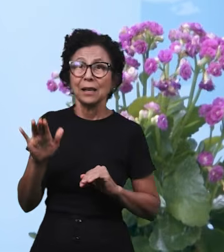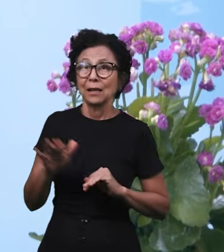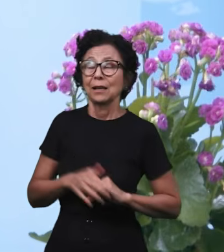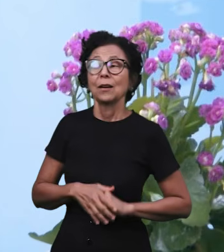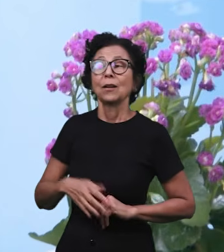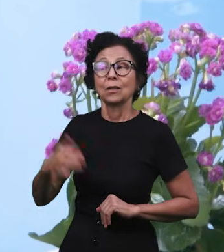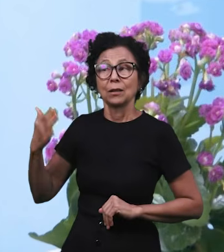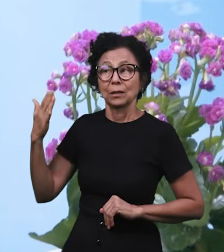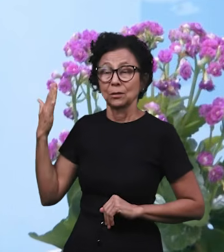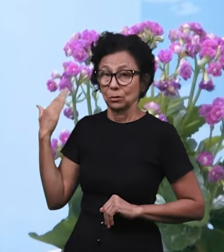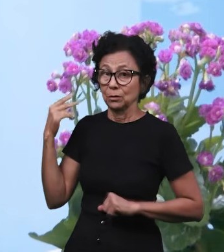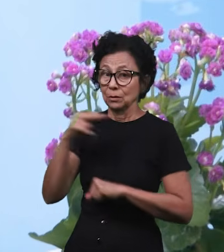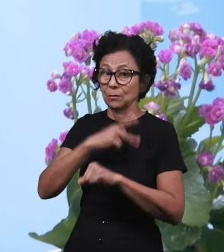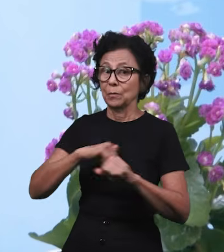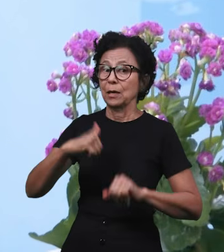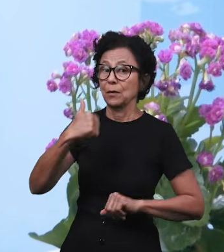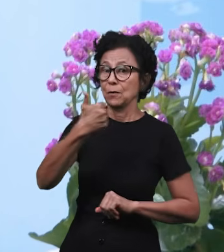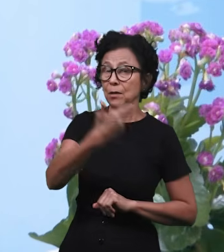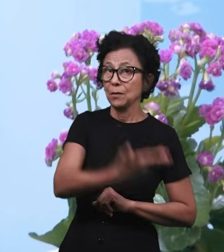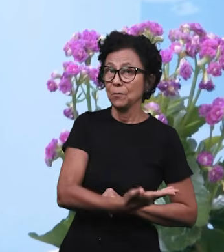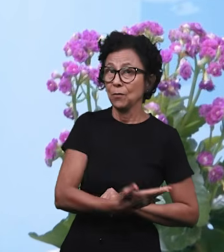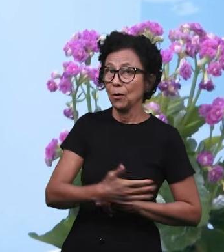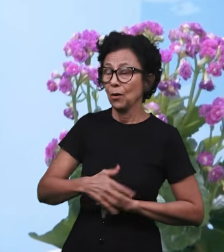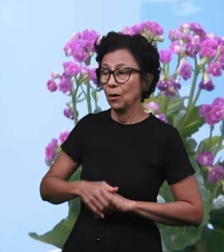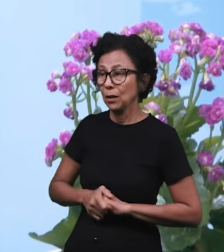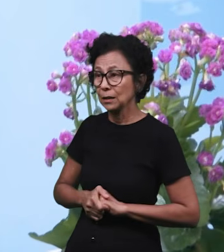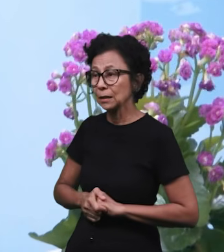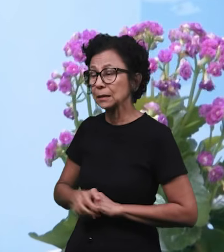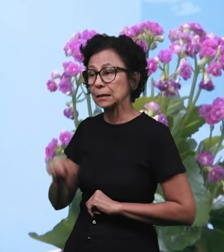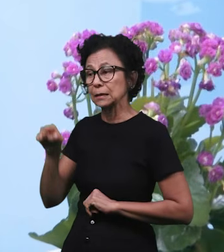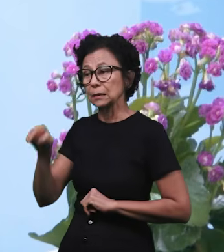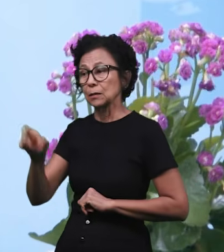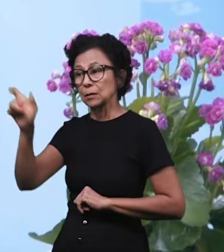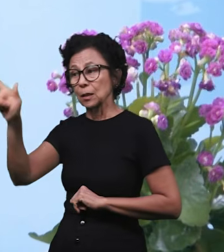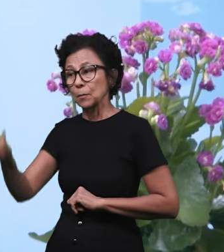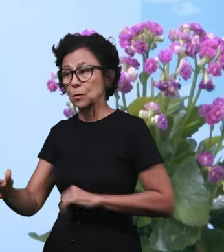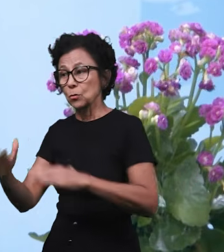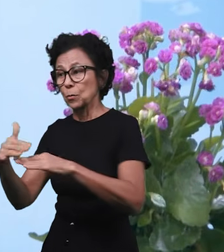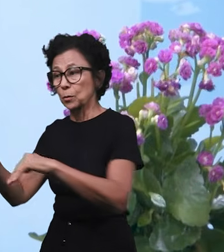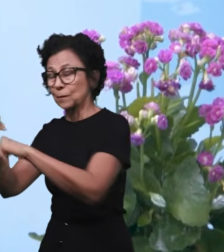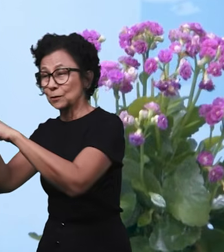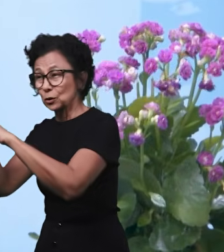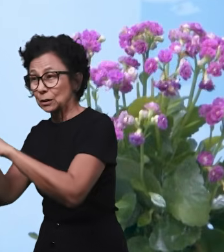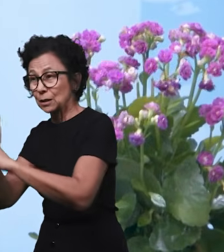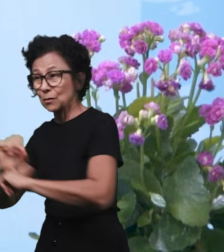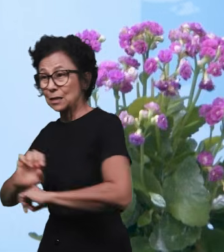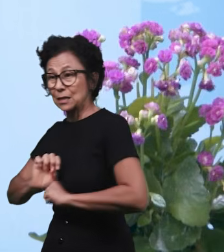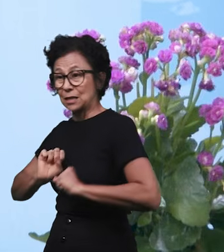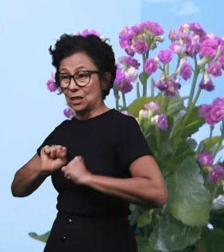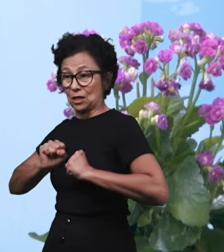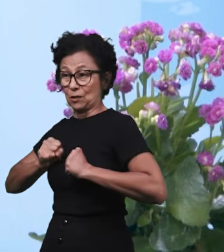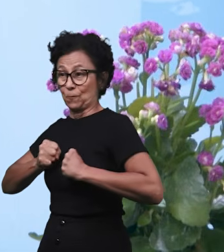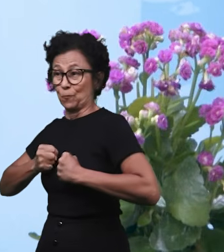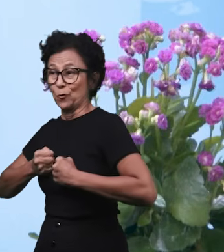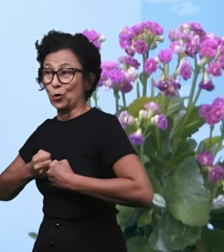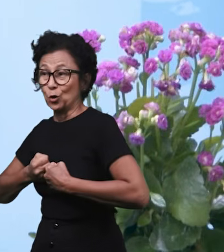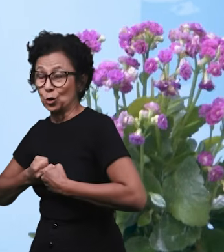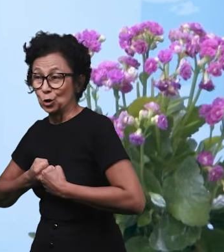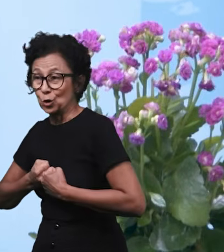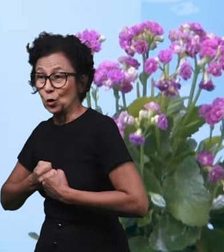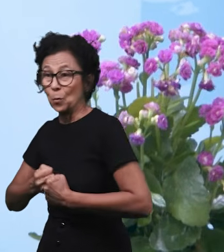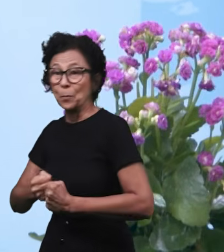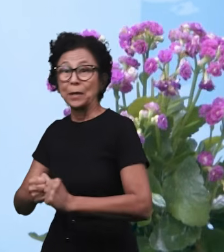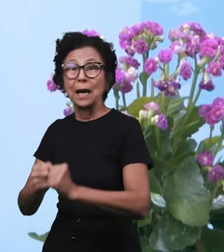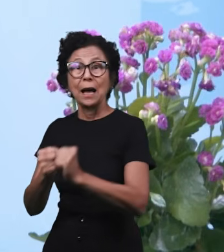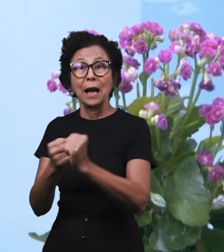da atendente, da profissional, para atender a língua dela. Exatamente. E a Lili, ela se sentiu tão bem, ela falou que ela se sentiu tão